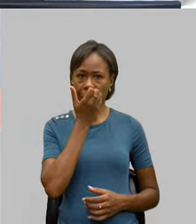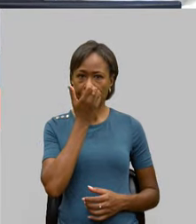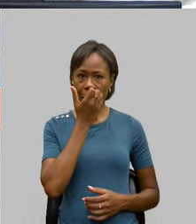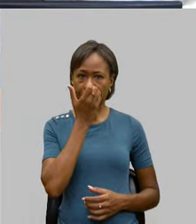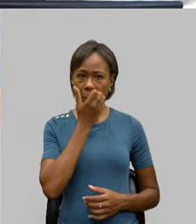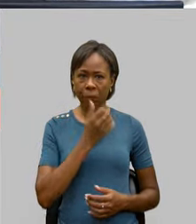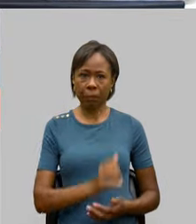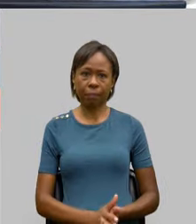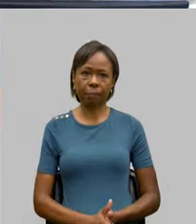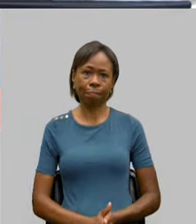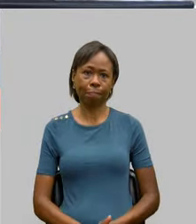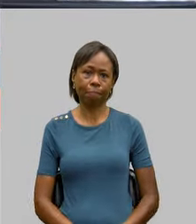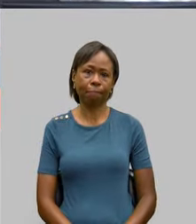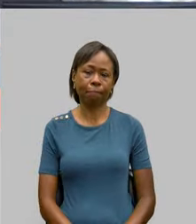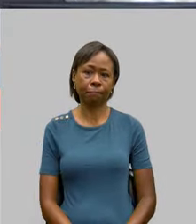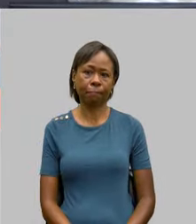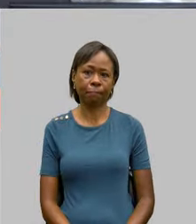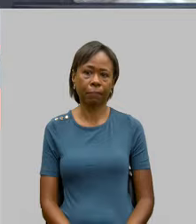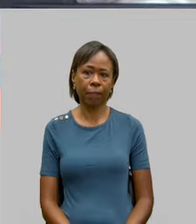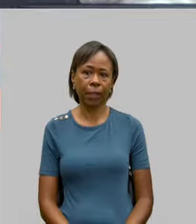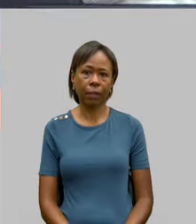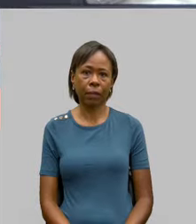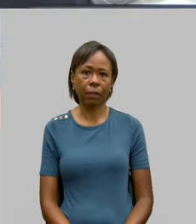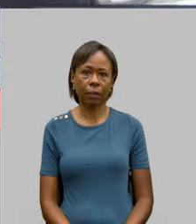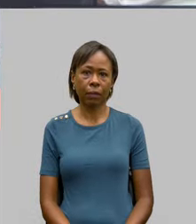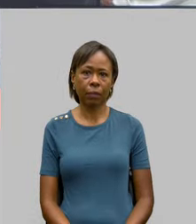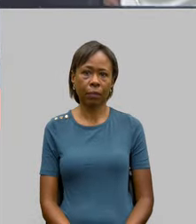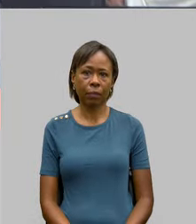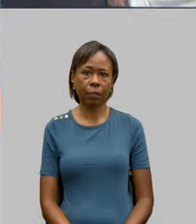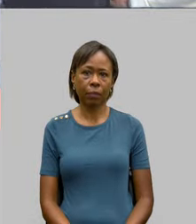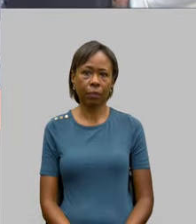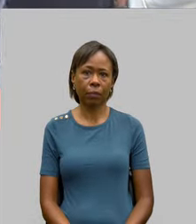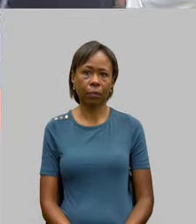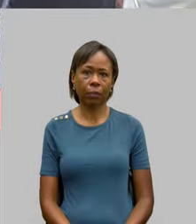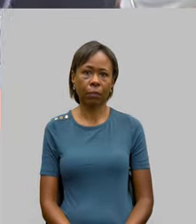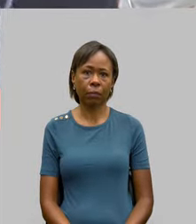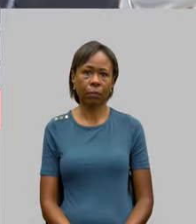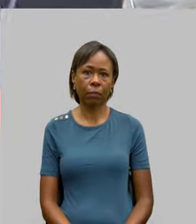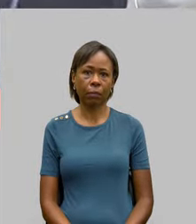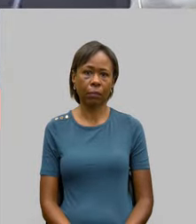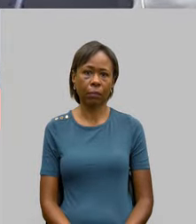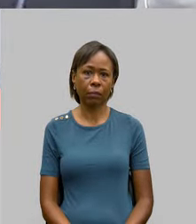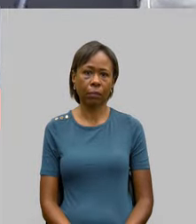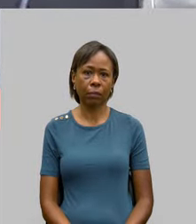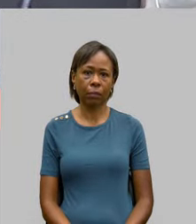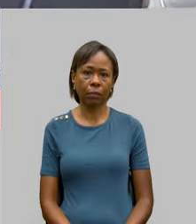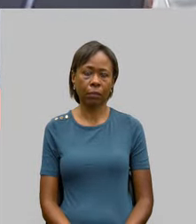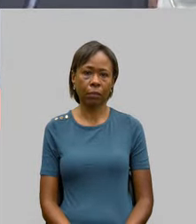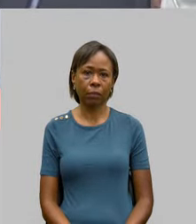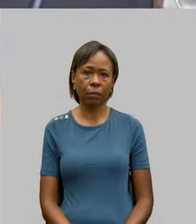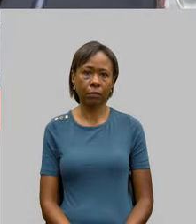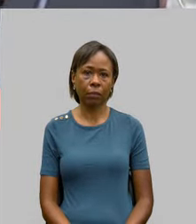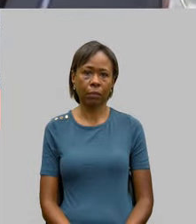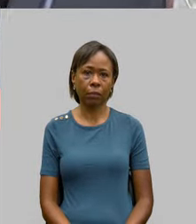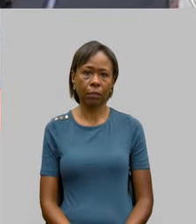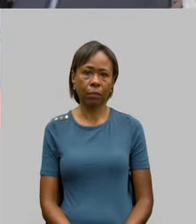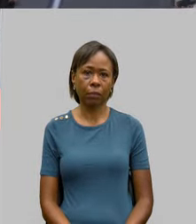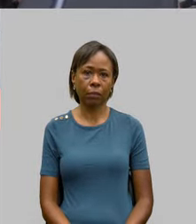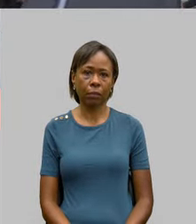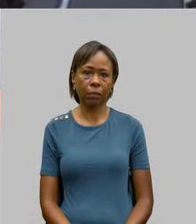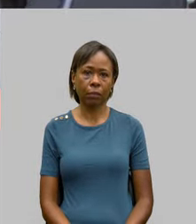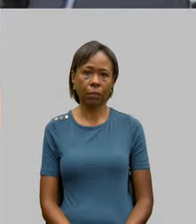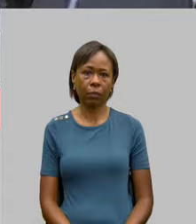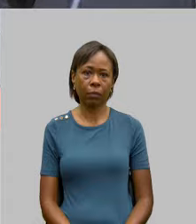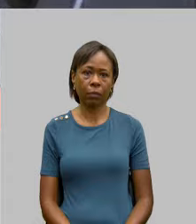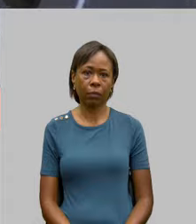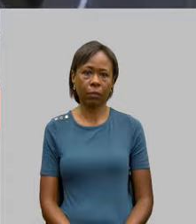presente eu acho que a gente podia fazer um intervalo fazer um intervalo e a gente volta à